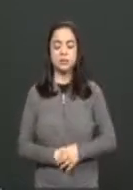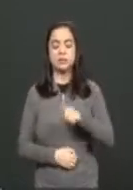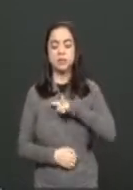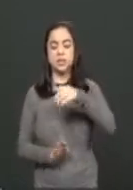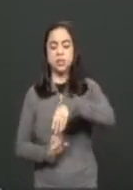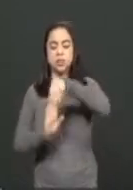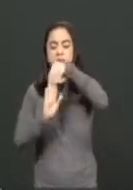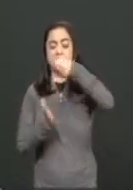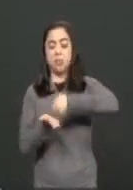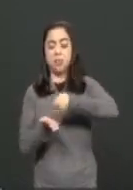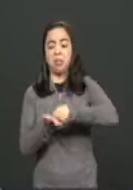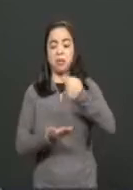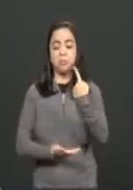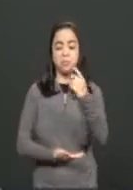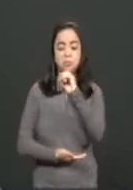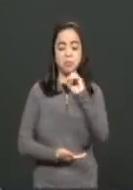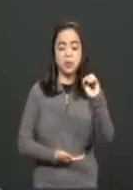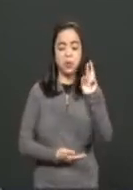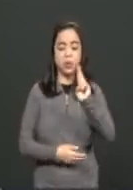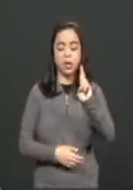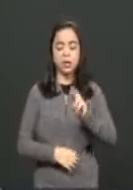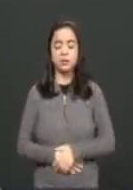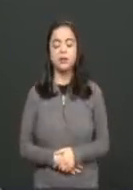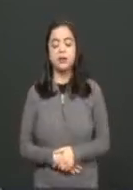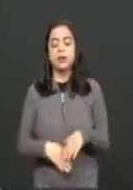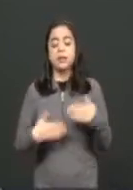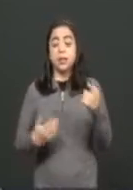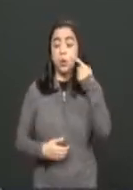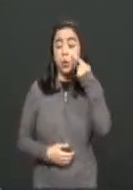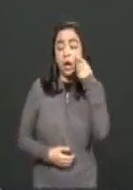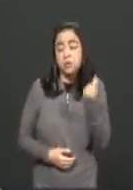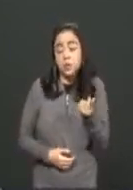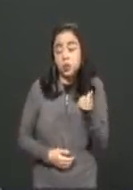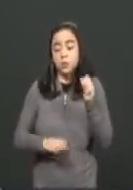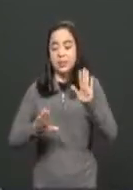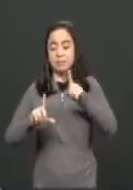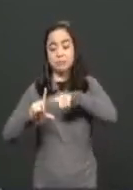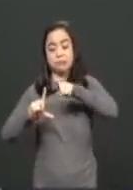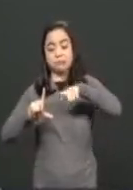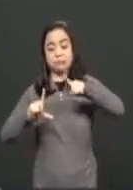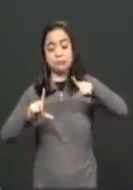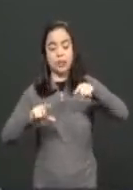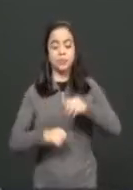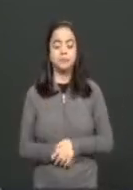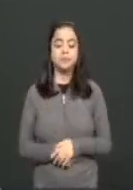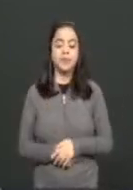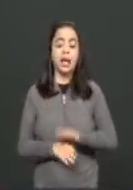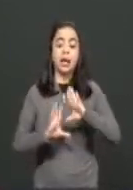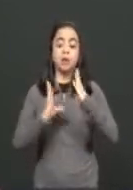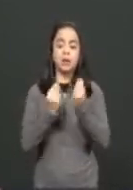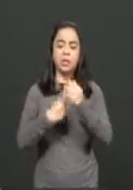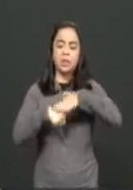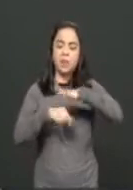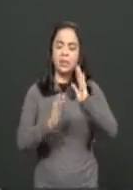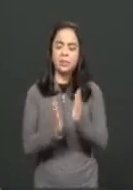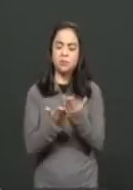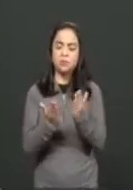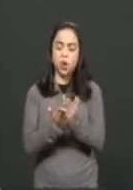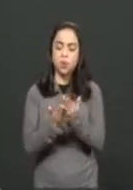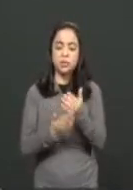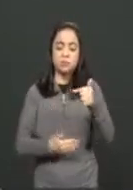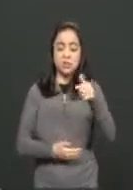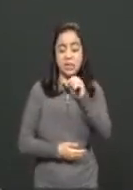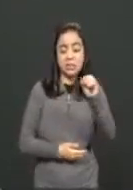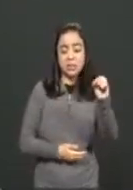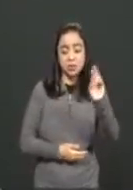1.000. Tudo bem, eu acho legal a gente olhar para esses valores, mas enquanto média. É importante que, sei lá, a família mais vulnerável receba 700 e um cara